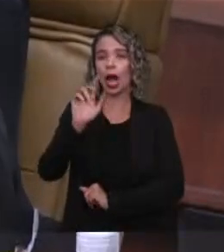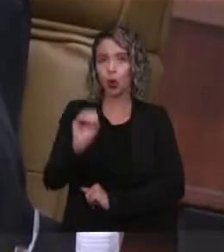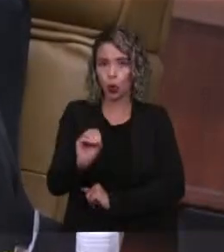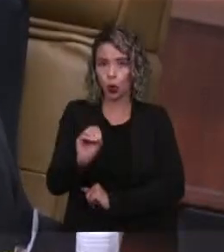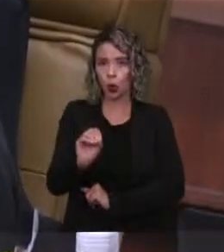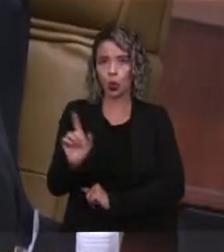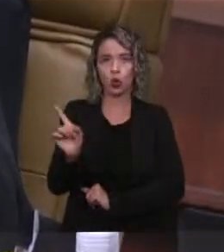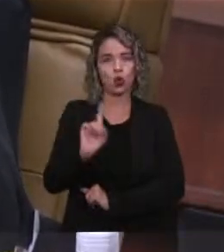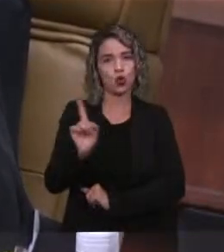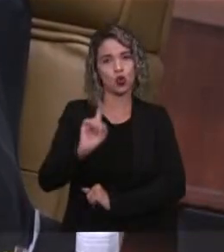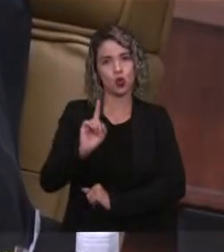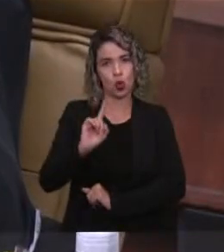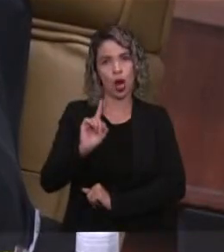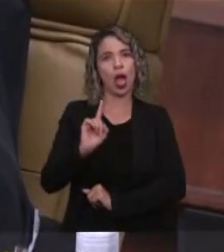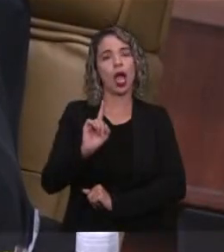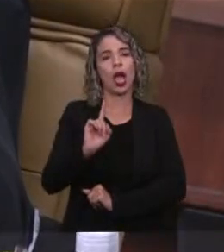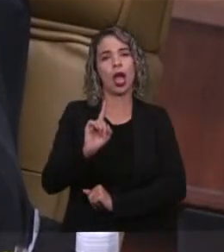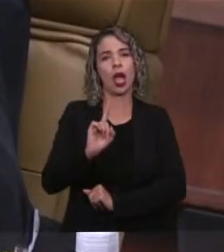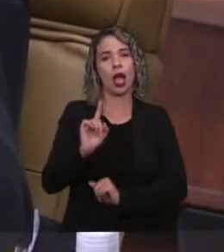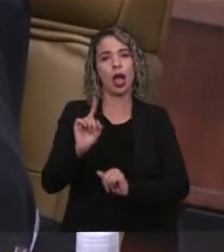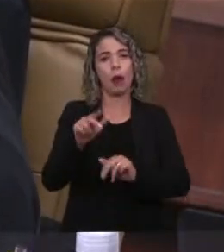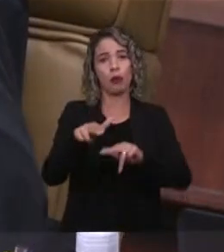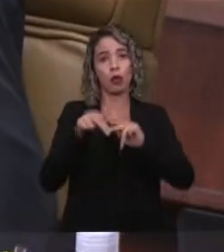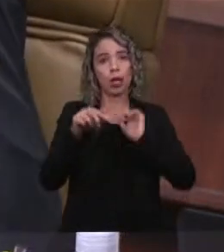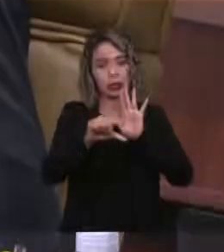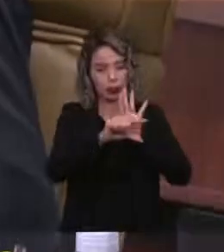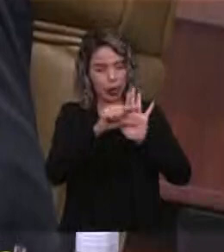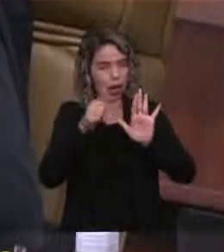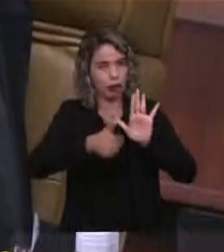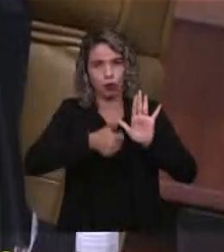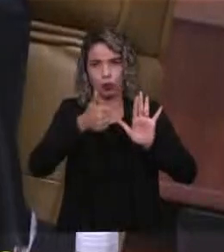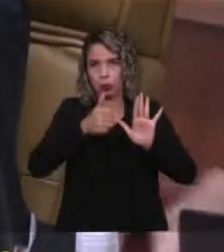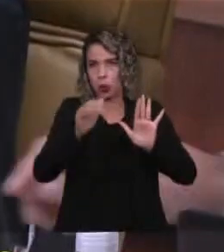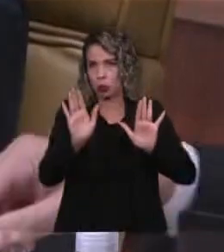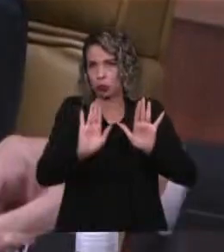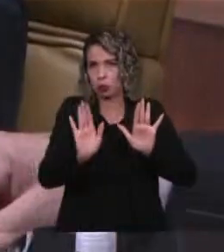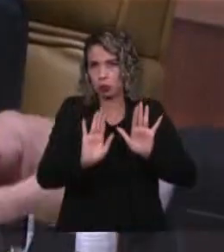não ao parágrafo 1º.